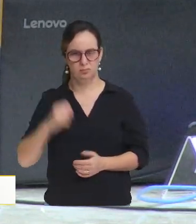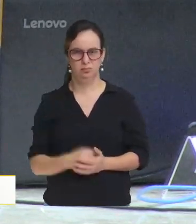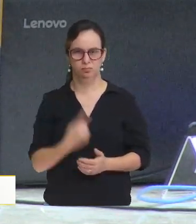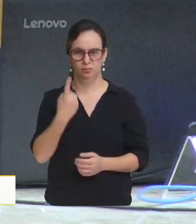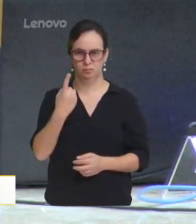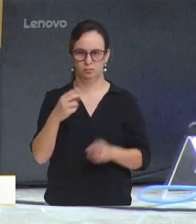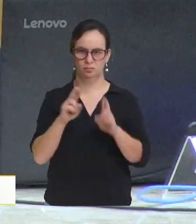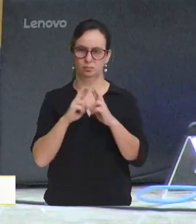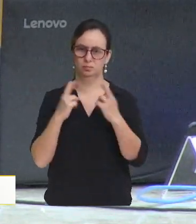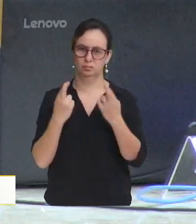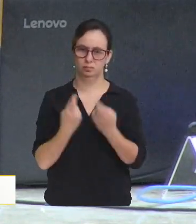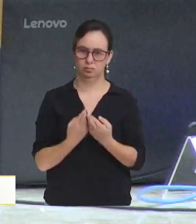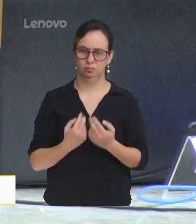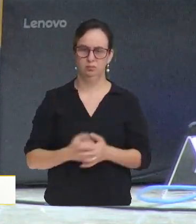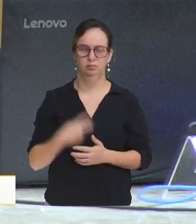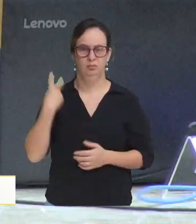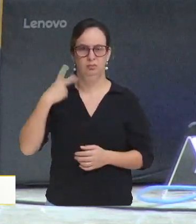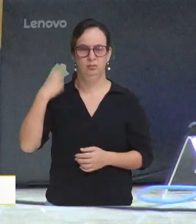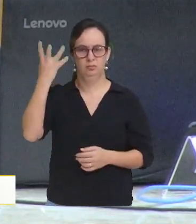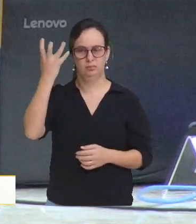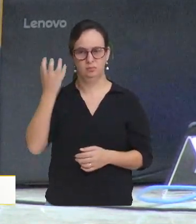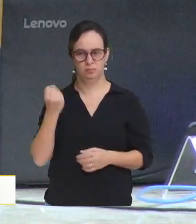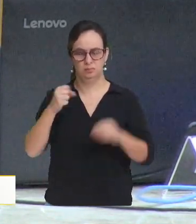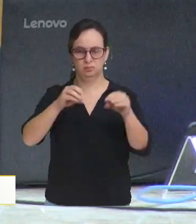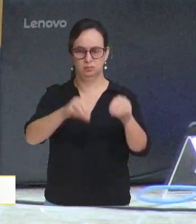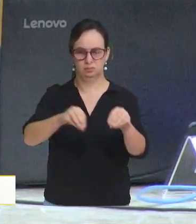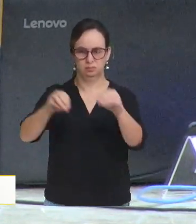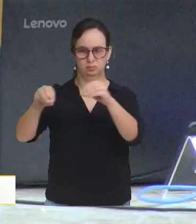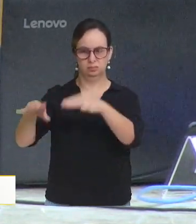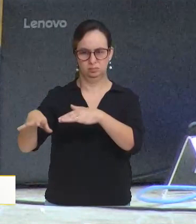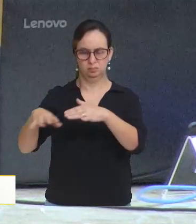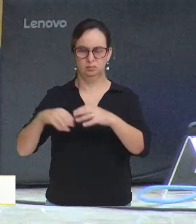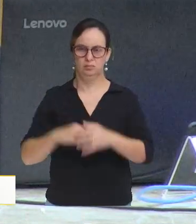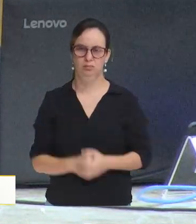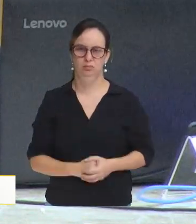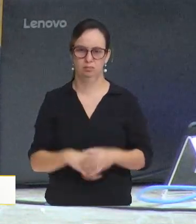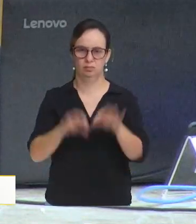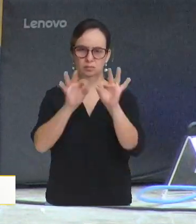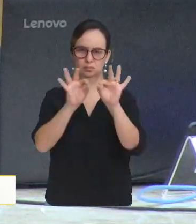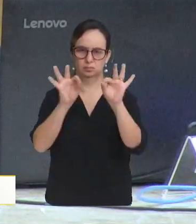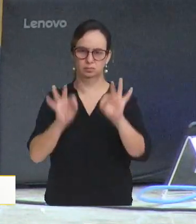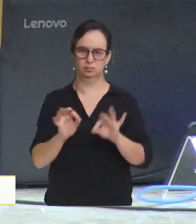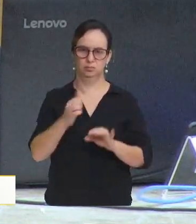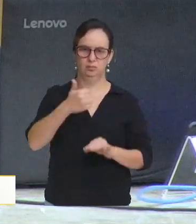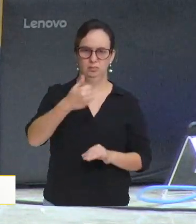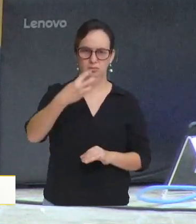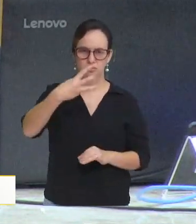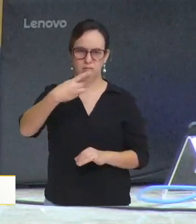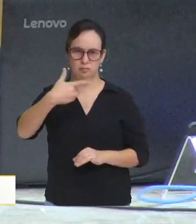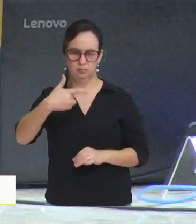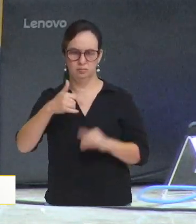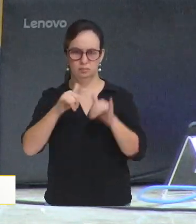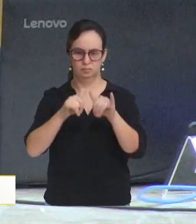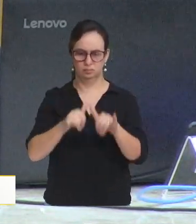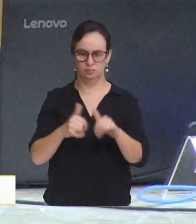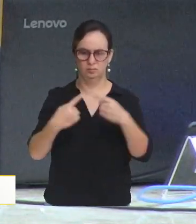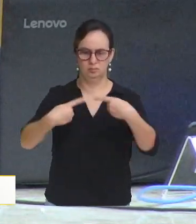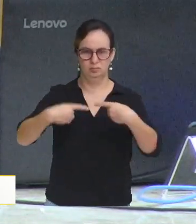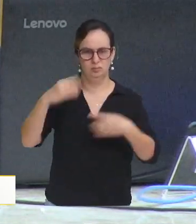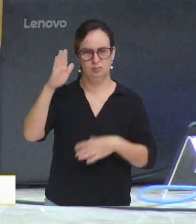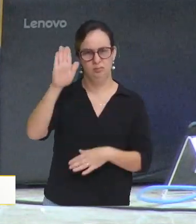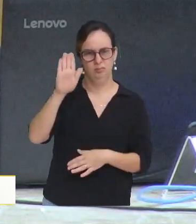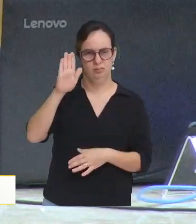que concordam que o adiamento do projeto 132 por uma sessão permaneçam como estão, os contrários se